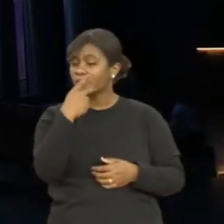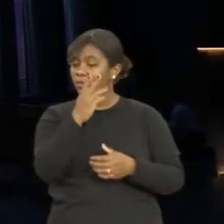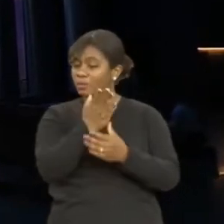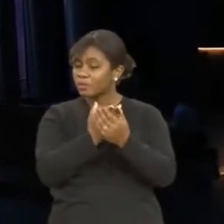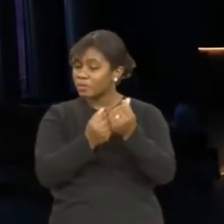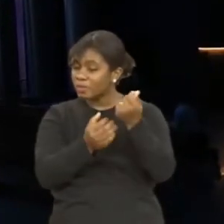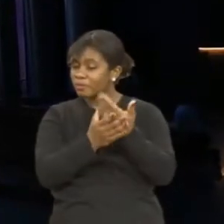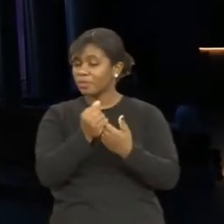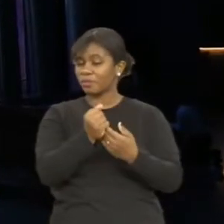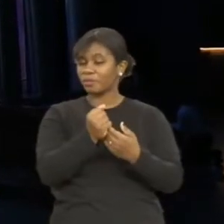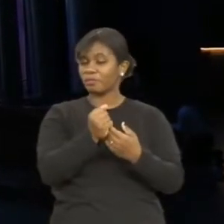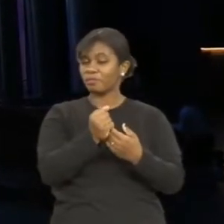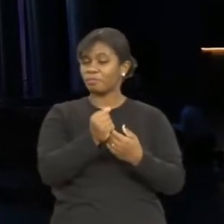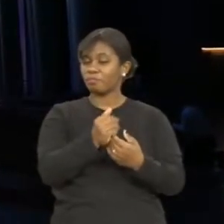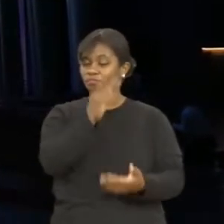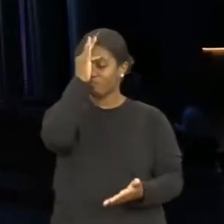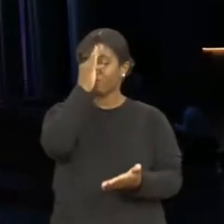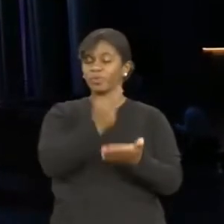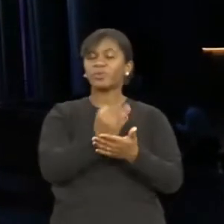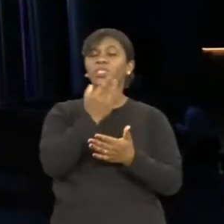Sua falta de temor